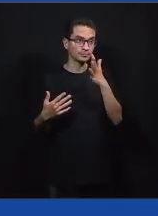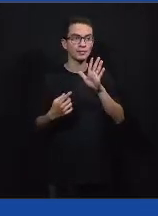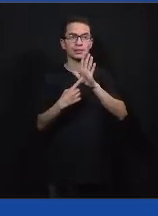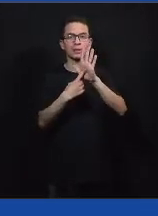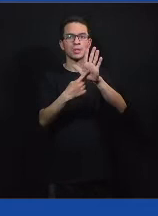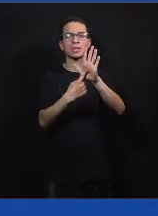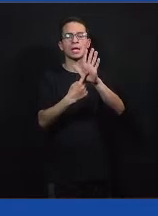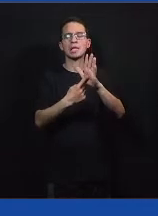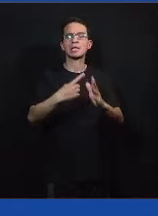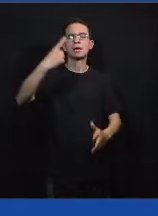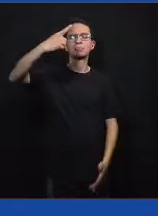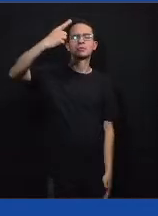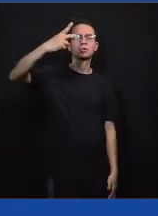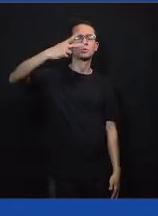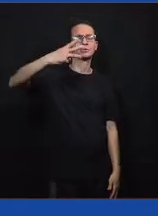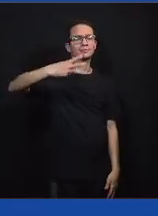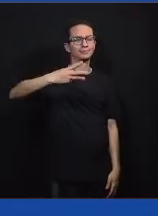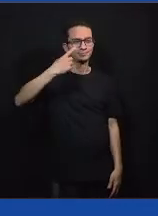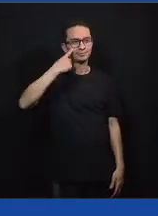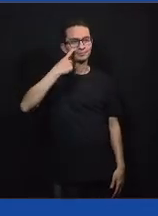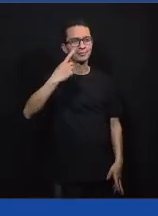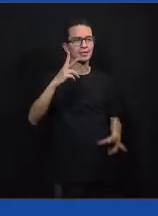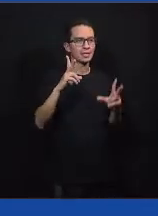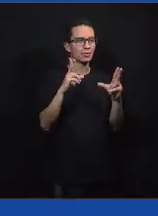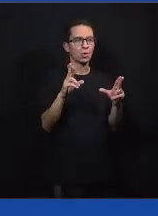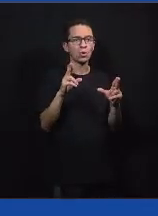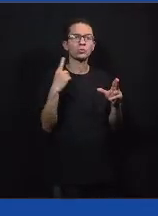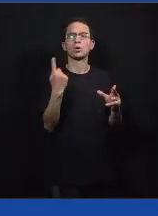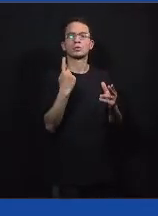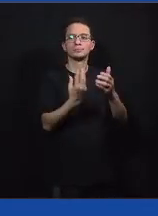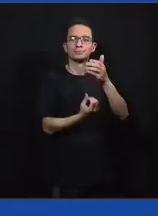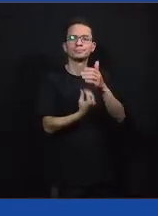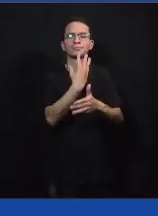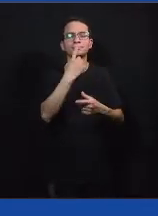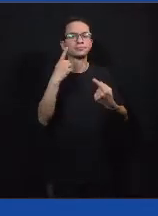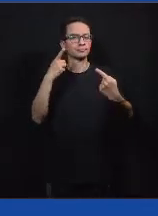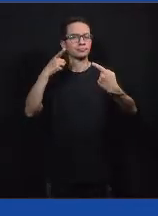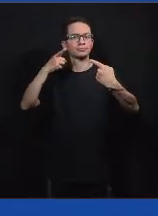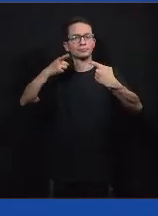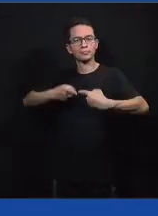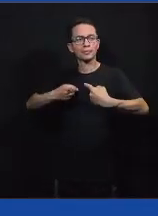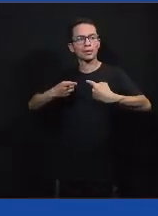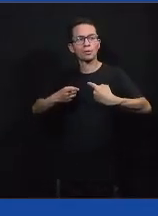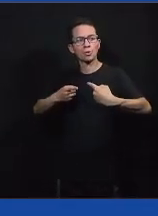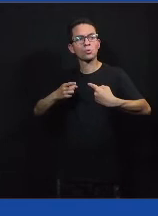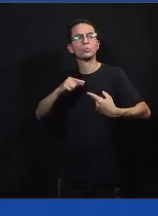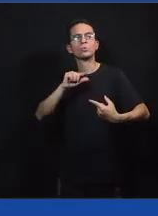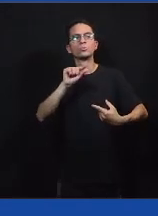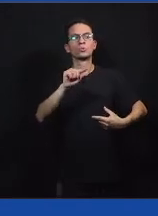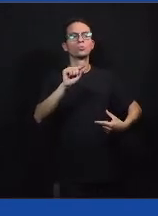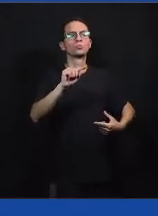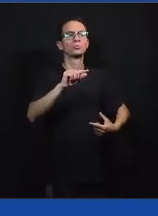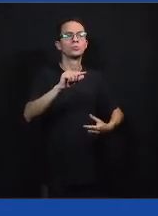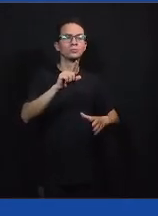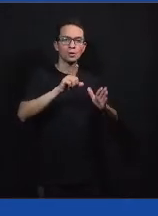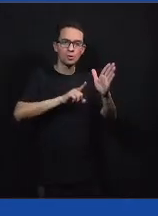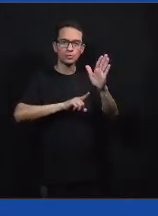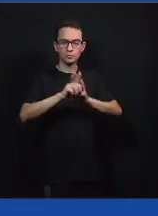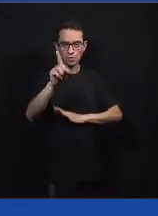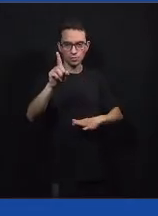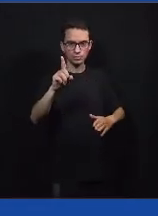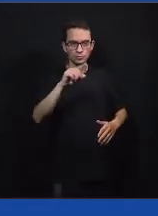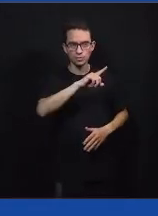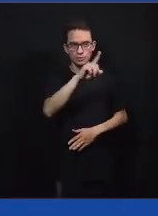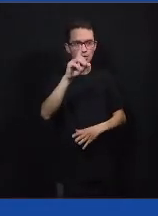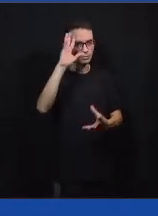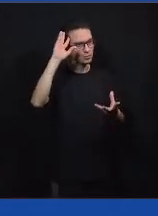carro que antes de começar atividade a gente lançou um desafio aí nas internet que foi adivinha em Como